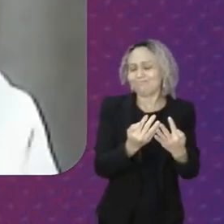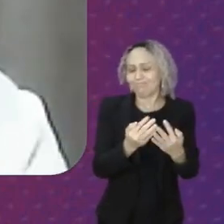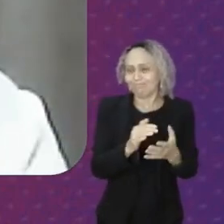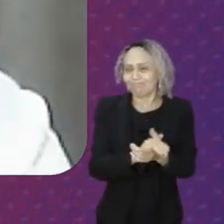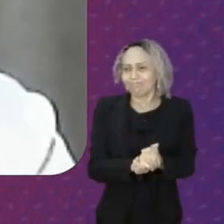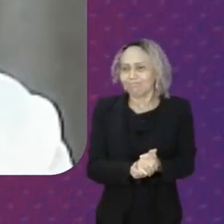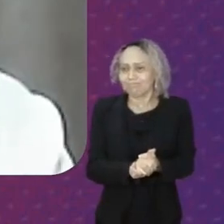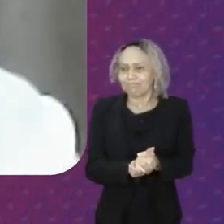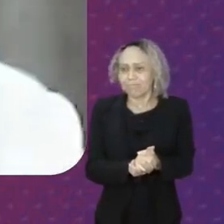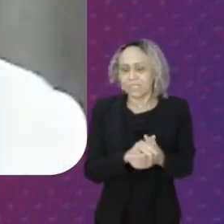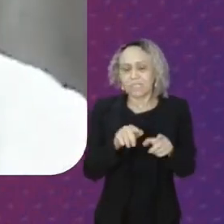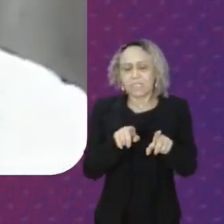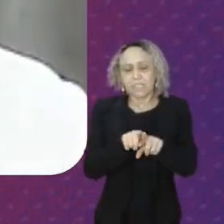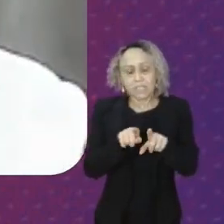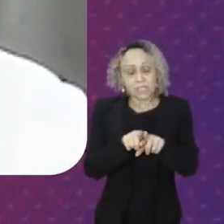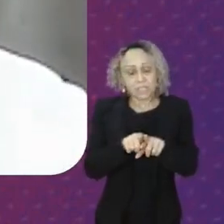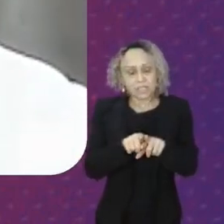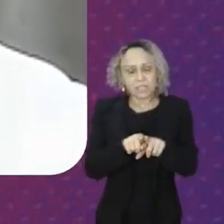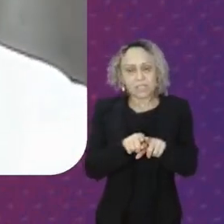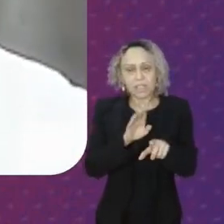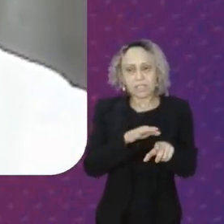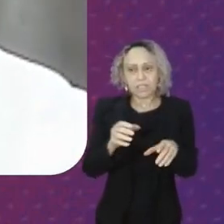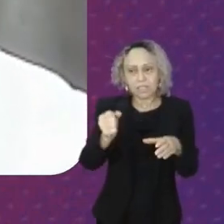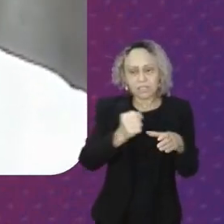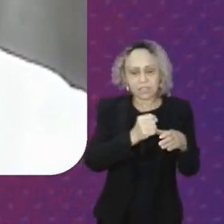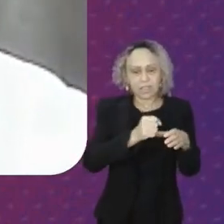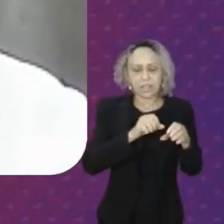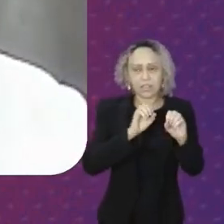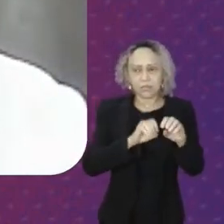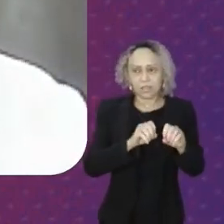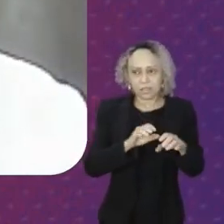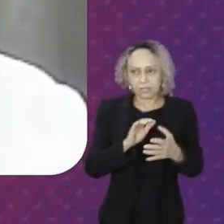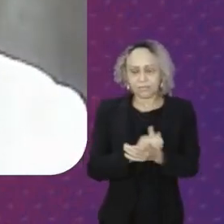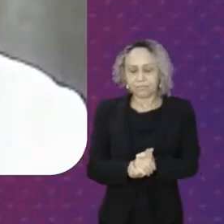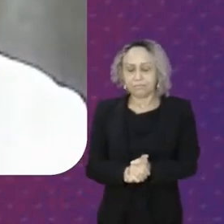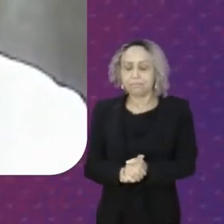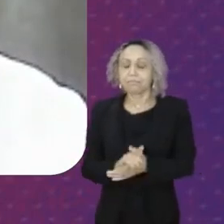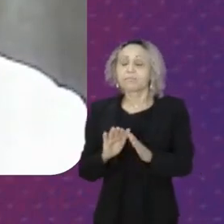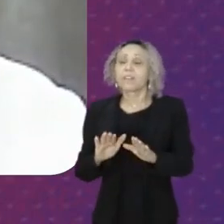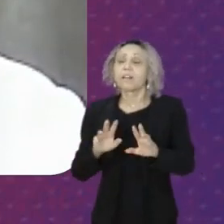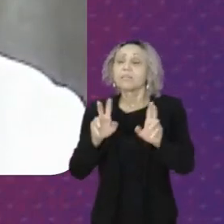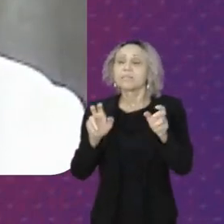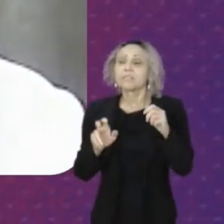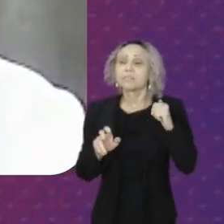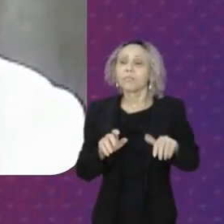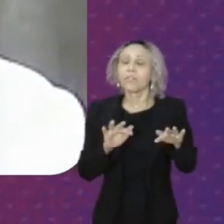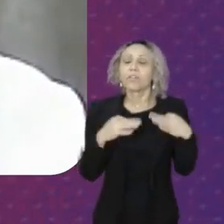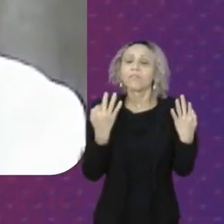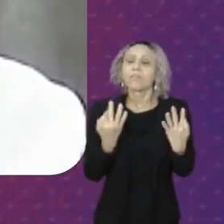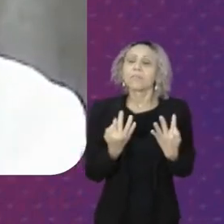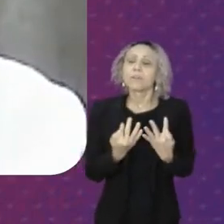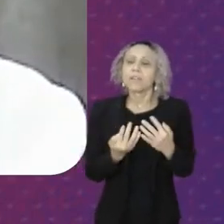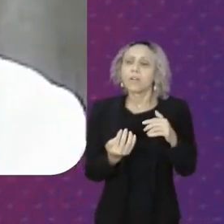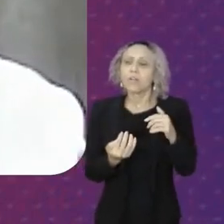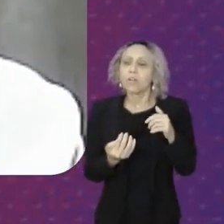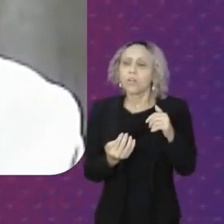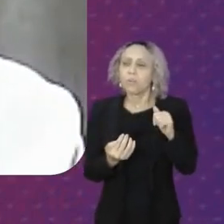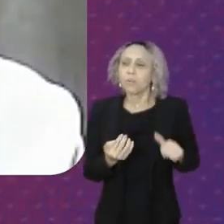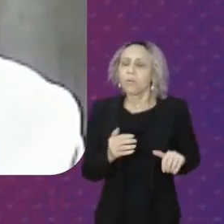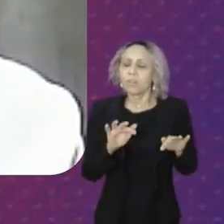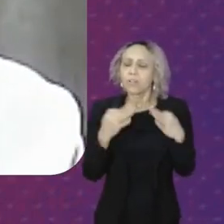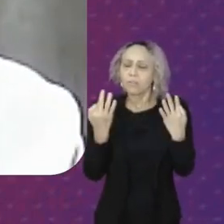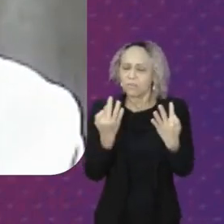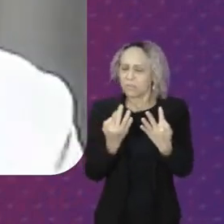também aproveitar, eu sei que o tema é Bolsa Família, mas eu queria aproveitar para falar para vocês. O Bolsa Família cumpriu um